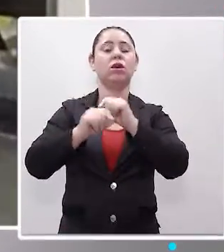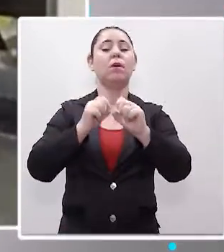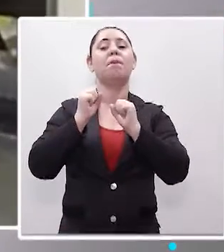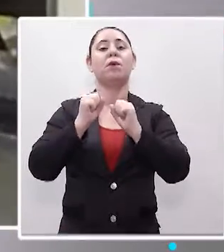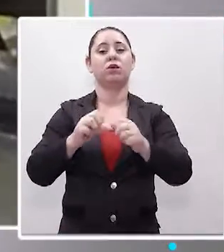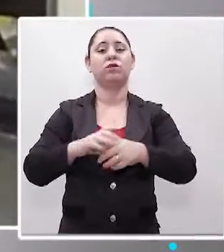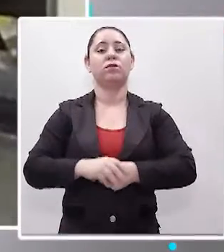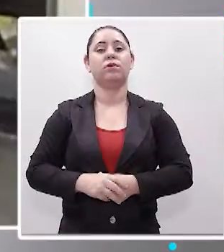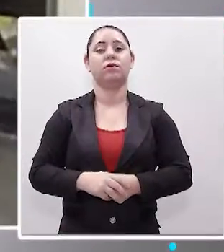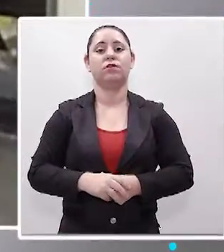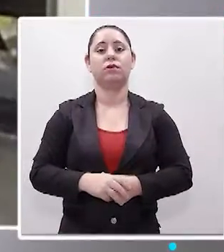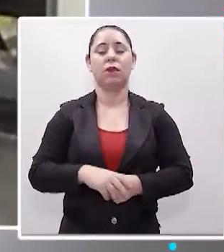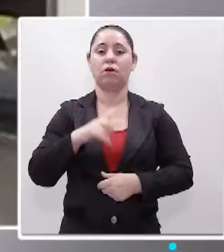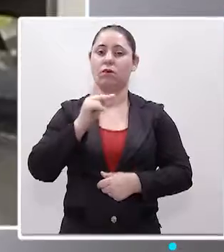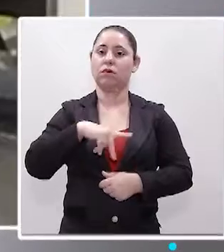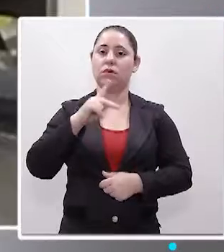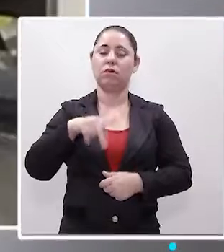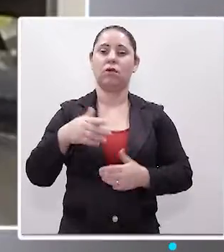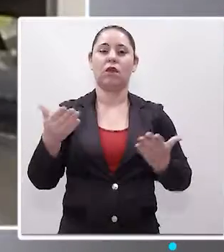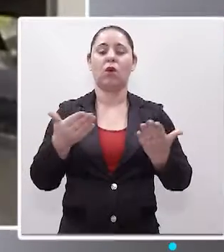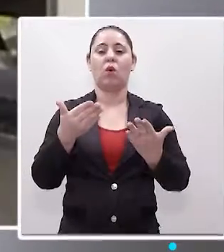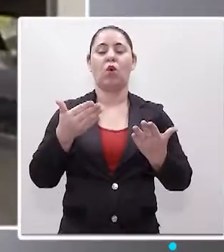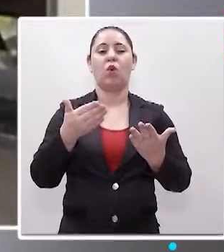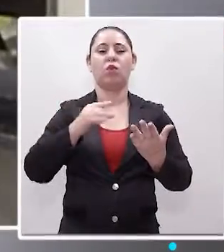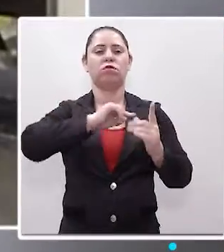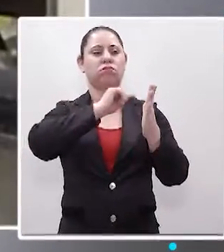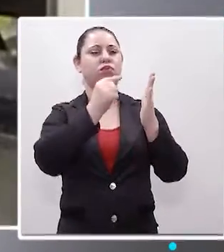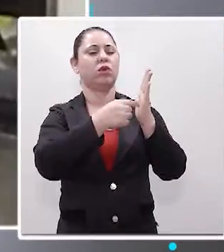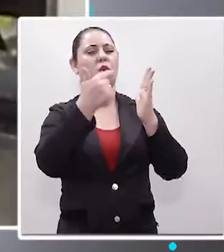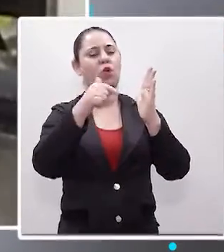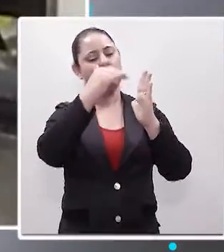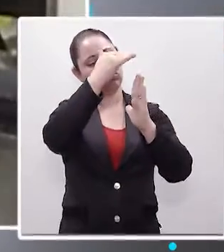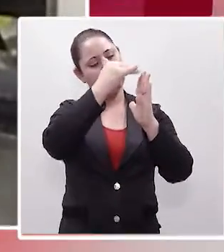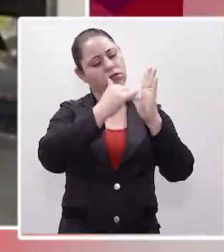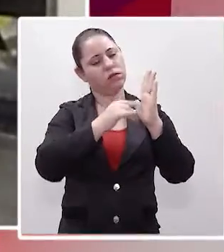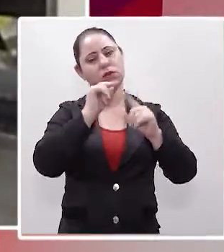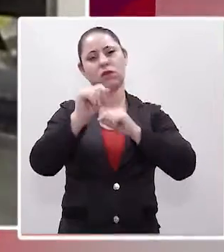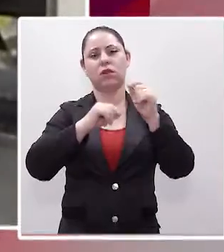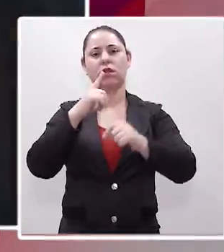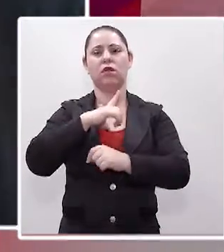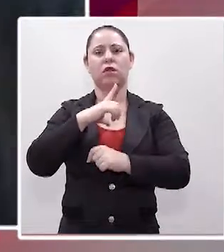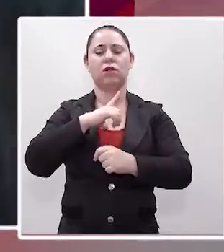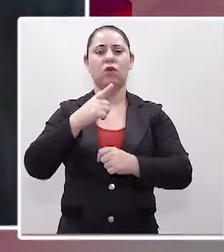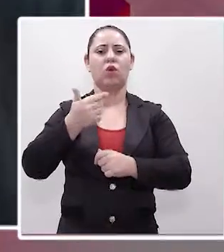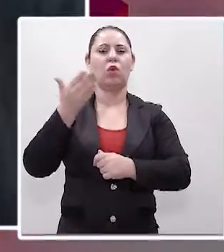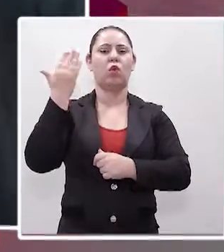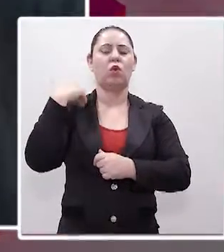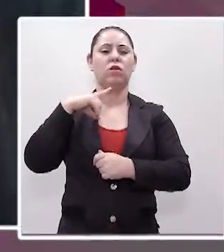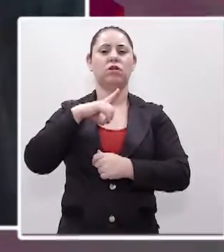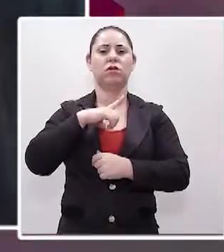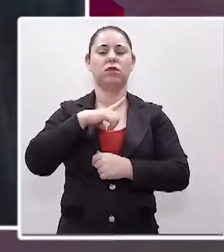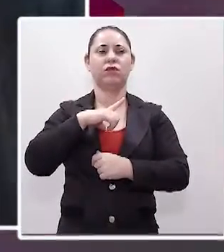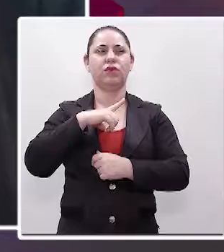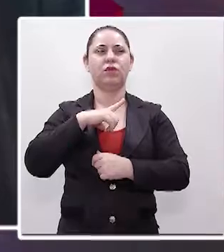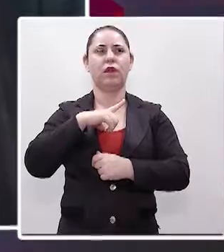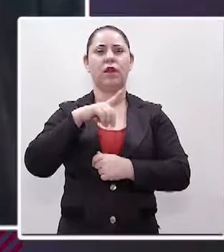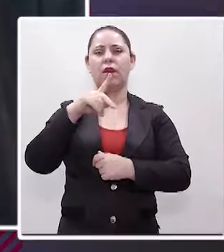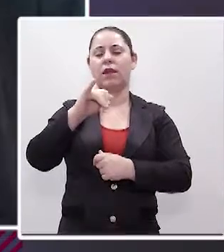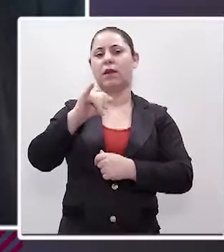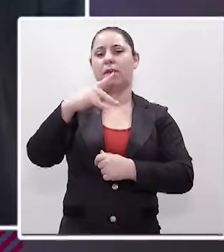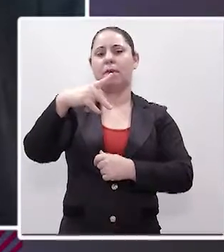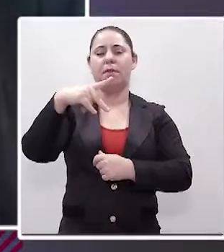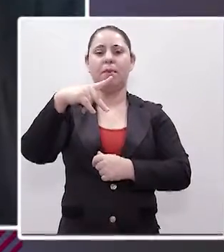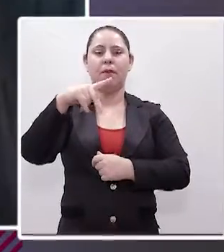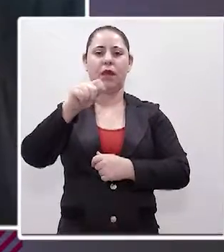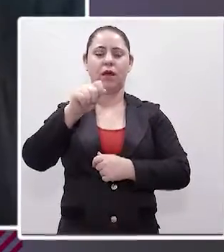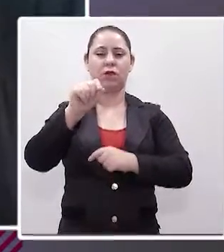aí dentro do que é possível. Bom, professora, eu queria partir para um próximo ponto. Eu até fiz eu tinha ontem procurado esse dado, tem um